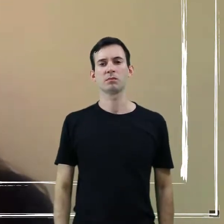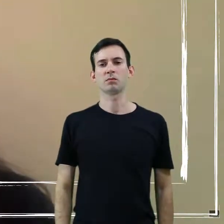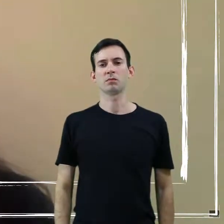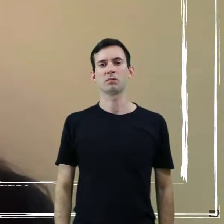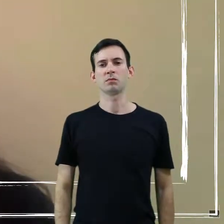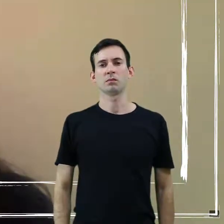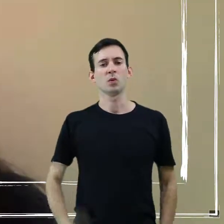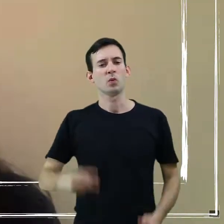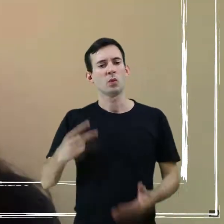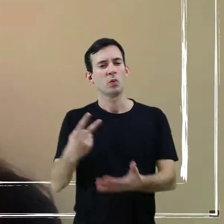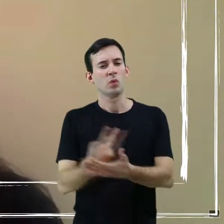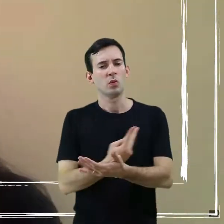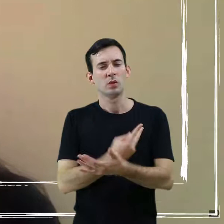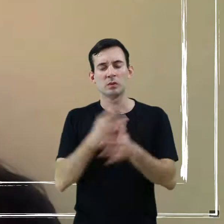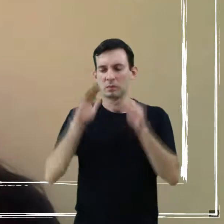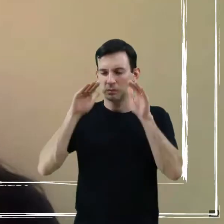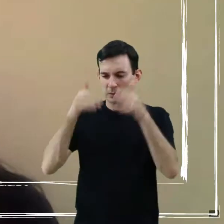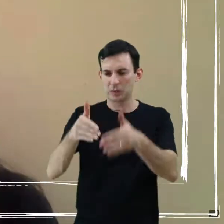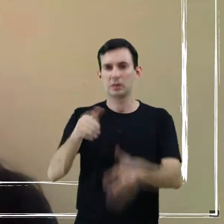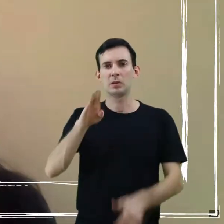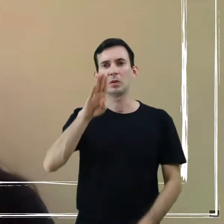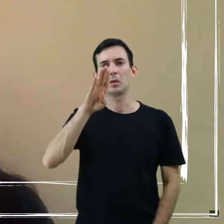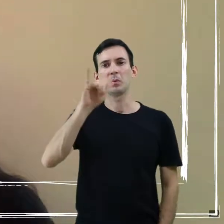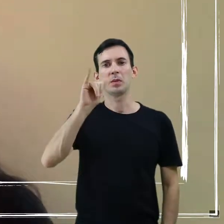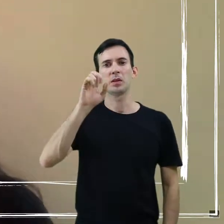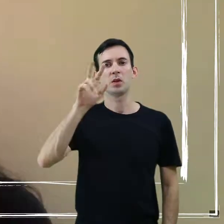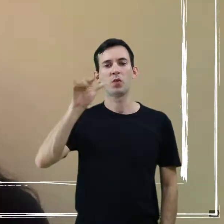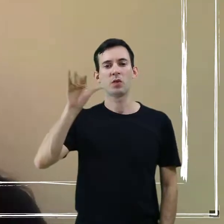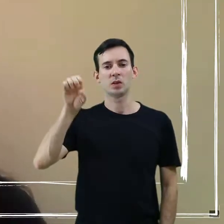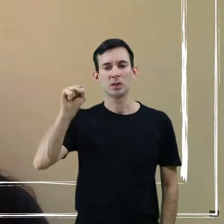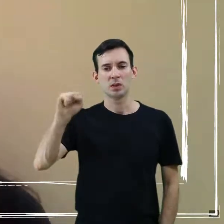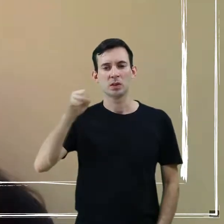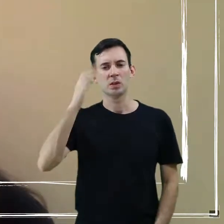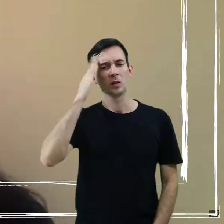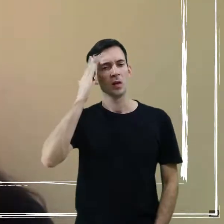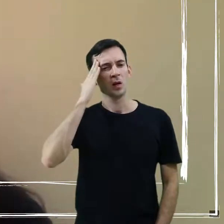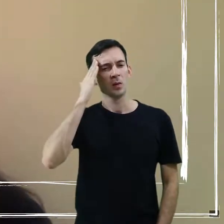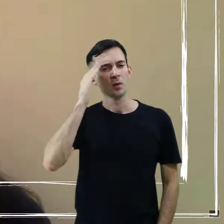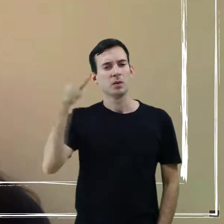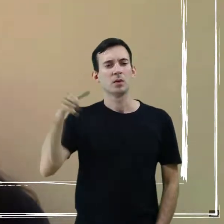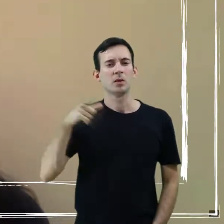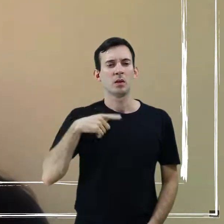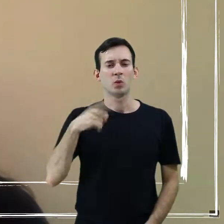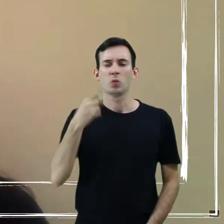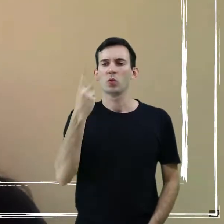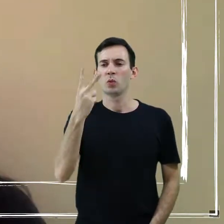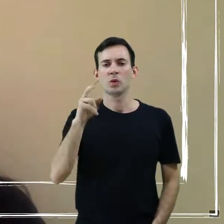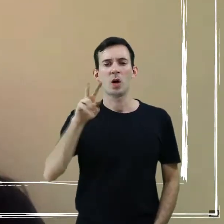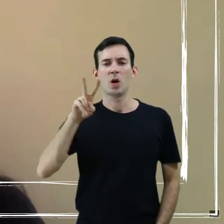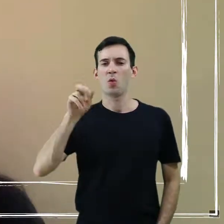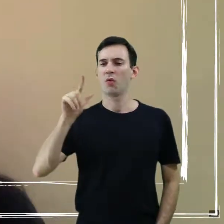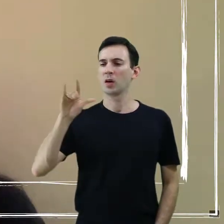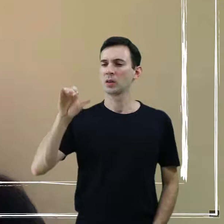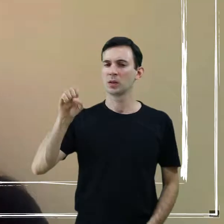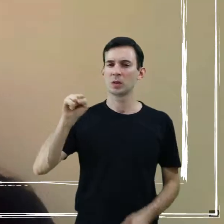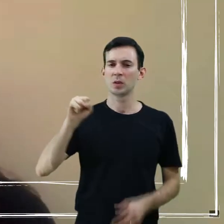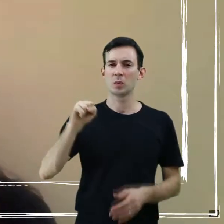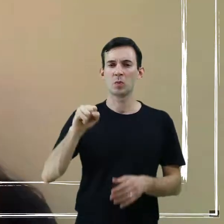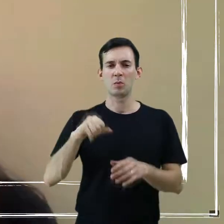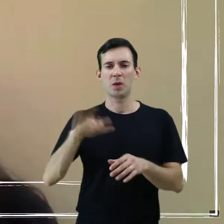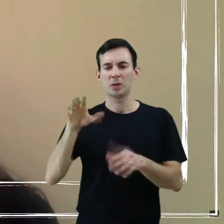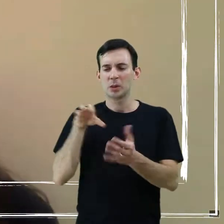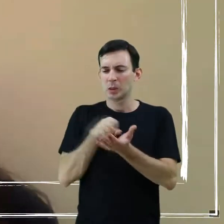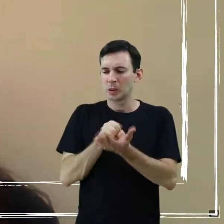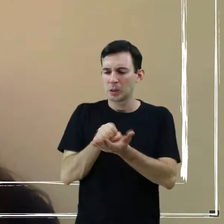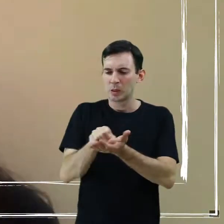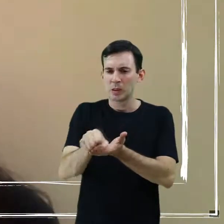potencial, então, de preservação e fossilização muito alto. E no caso específico dos bivalves, a gente sabe que o fato